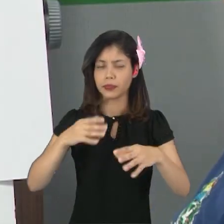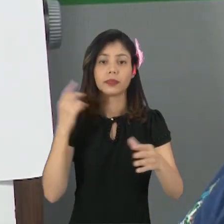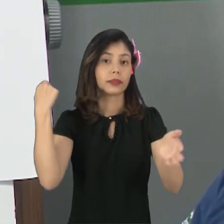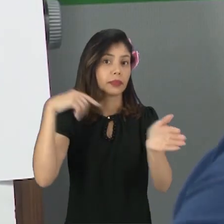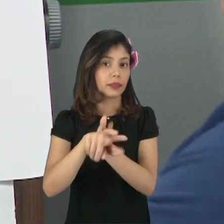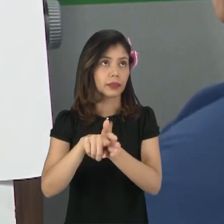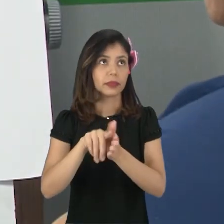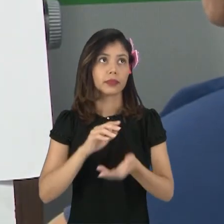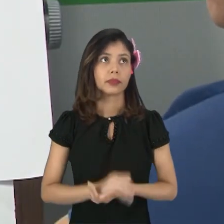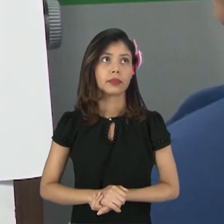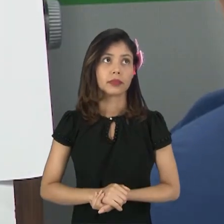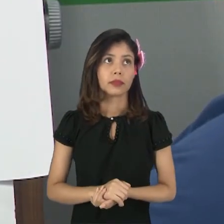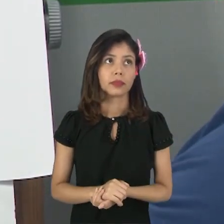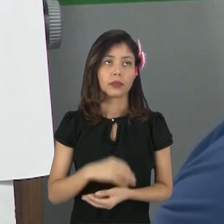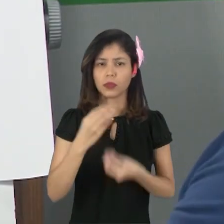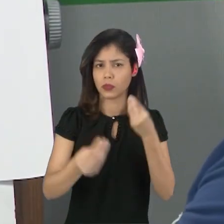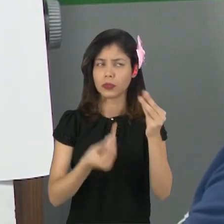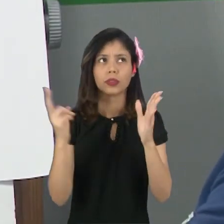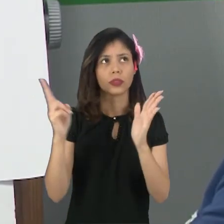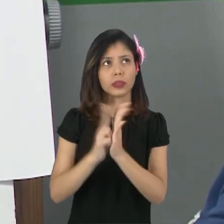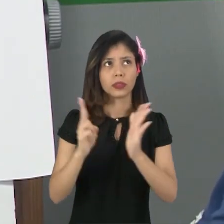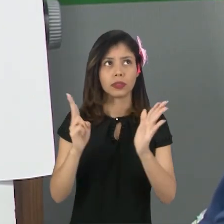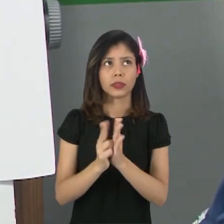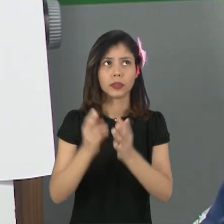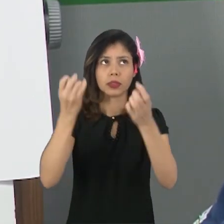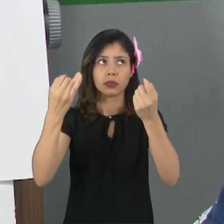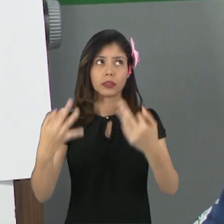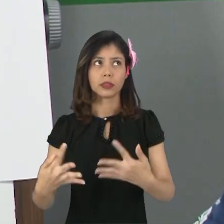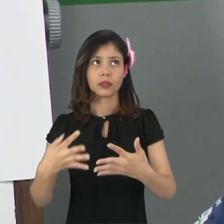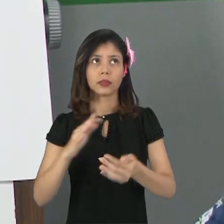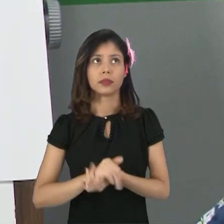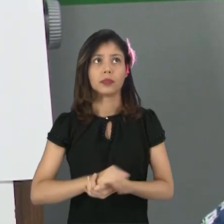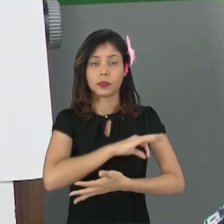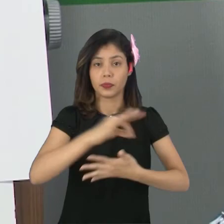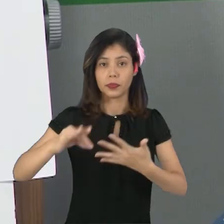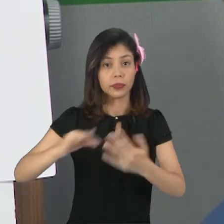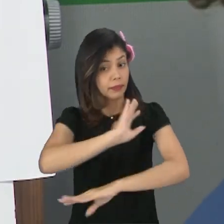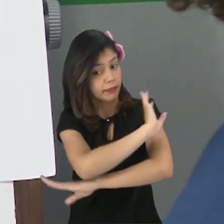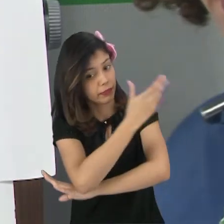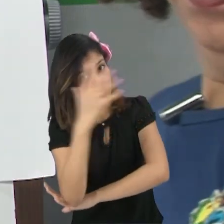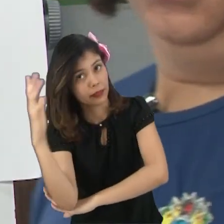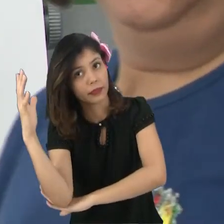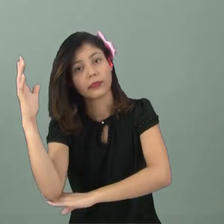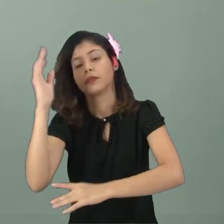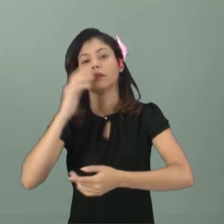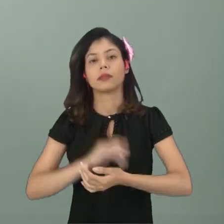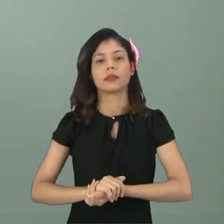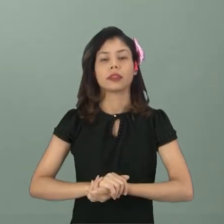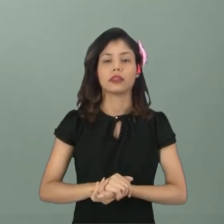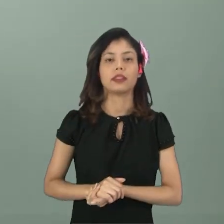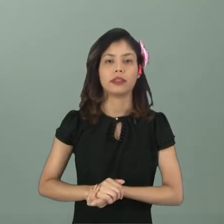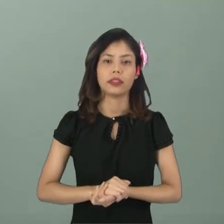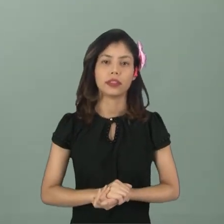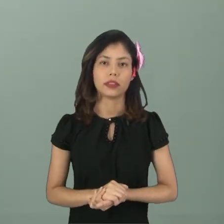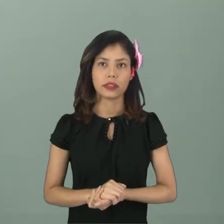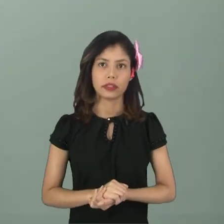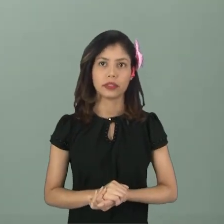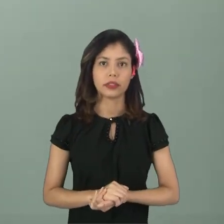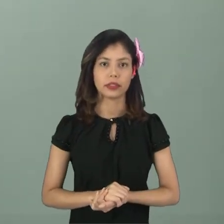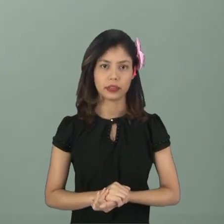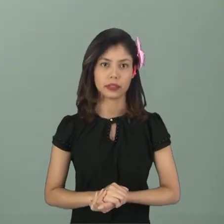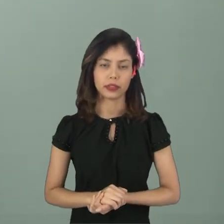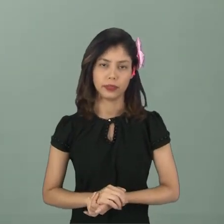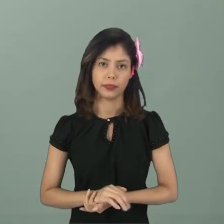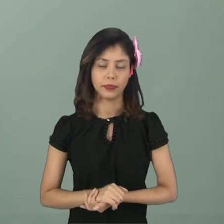pergunta. Como os indígenas explicavam os fenômenos da natureza? Como eles